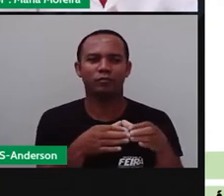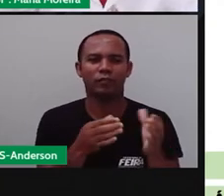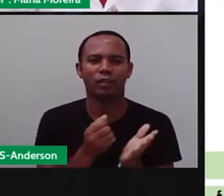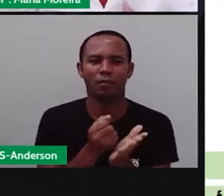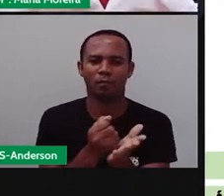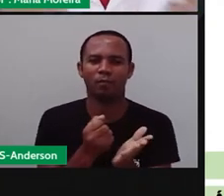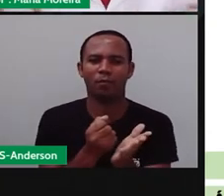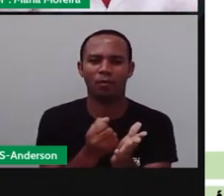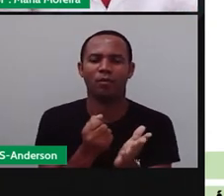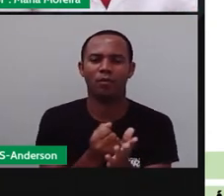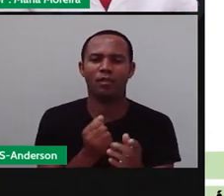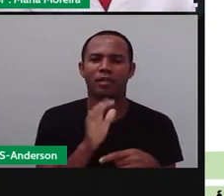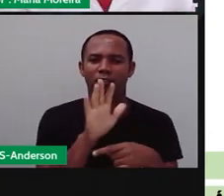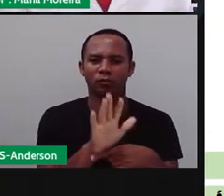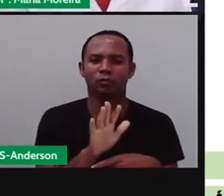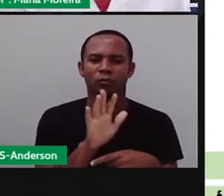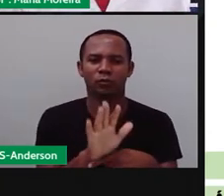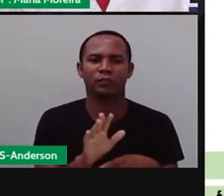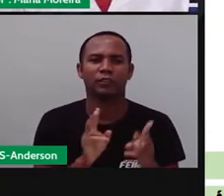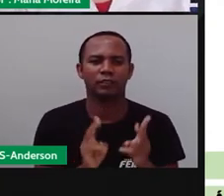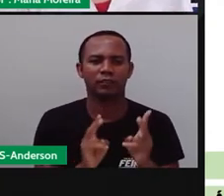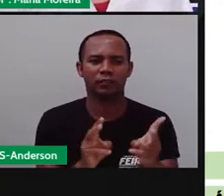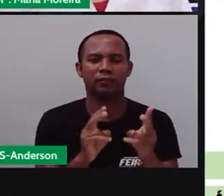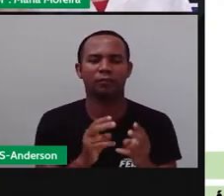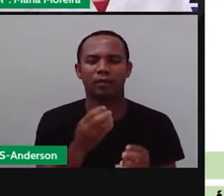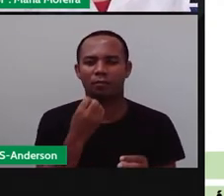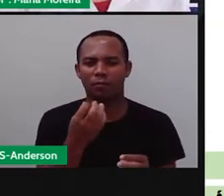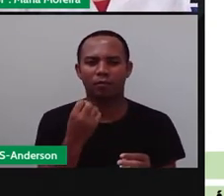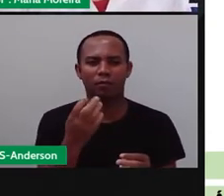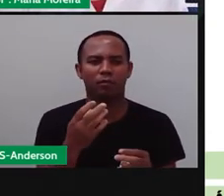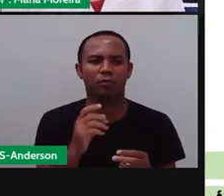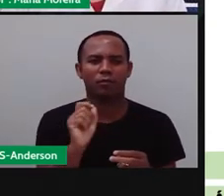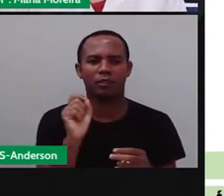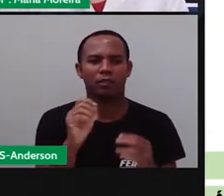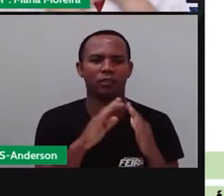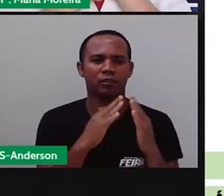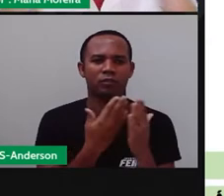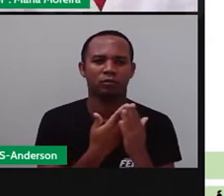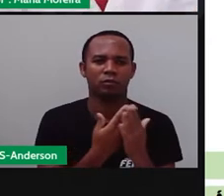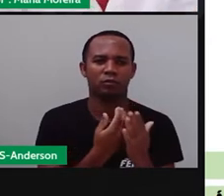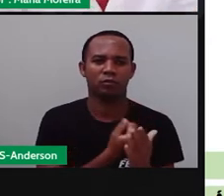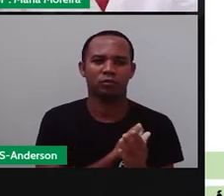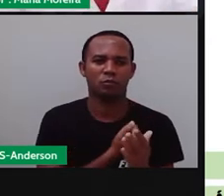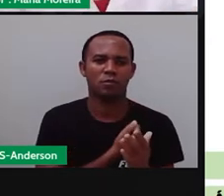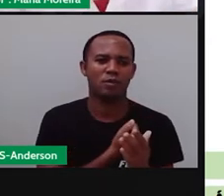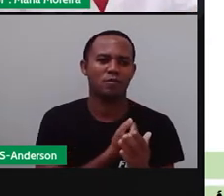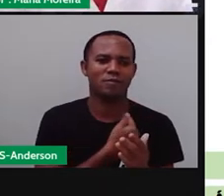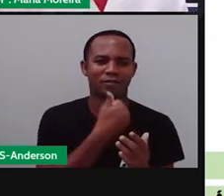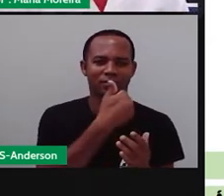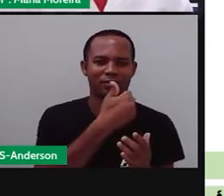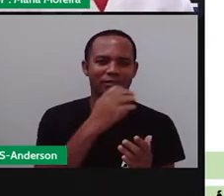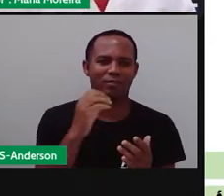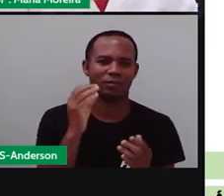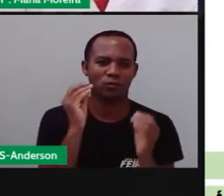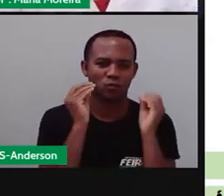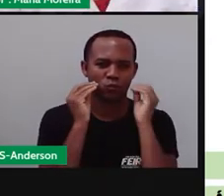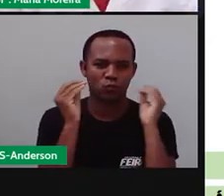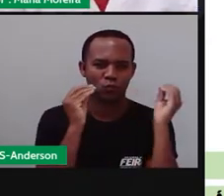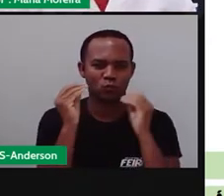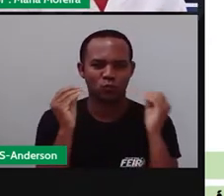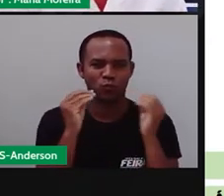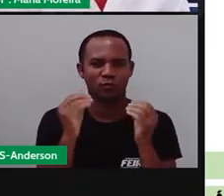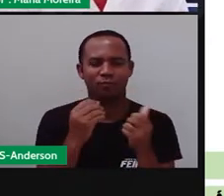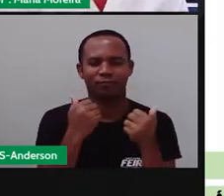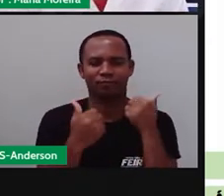que nos ajudaram, né? E nos ajudam aí a passar dessa aula de número 100. Um grande beijo para todo mundo, nosso